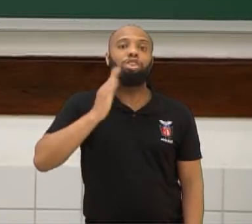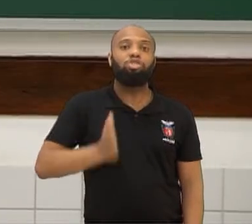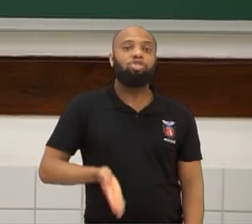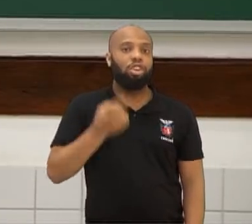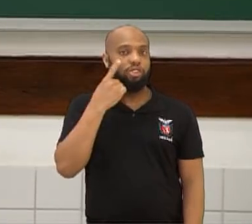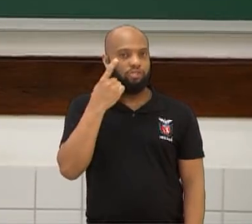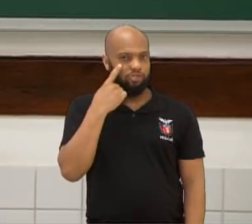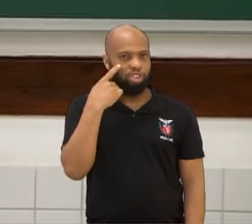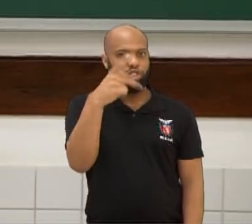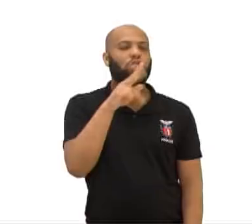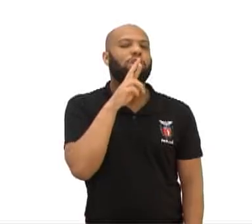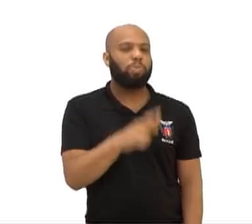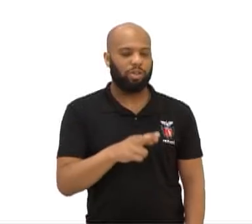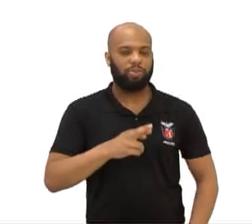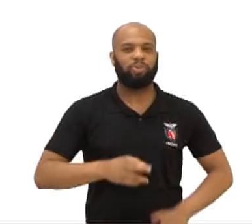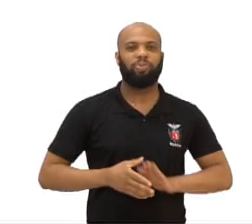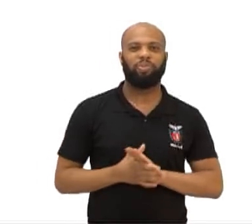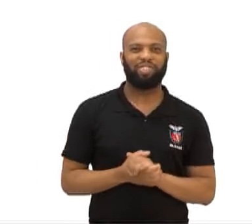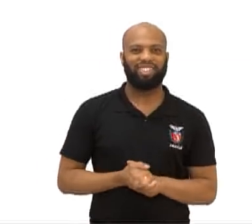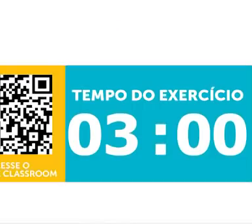verificar a memória de vocês aí.